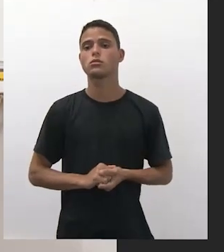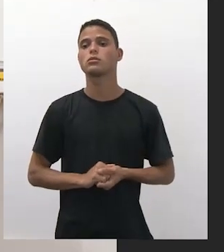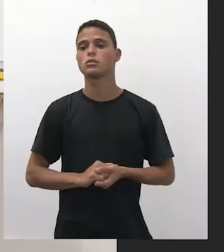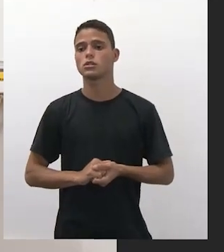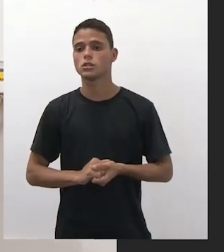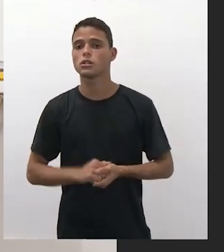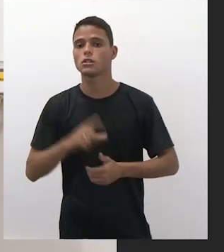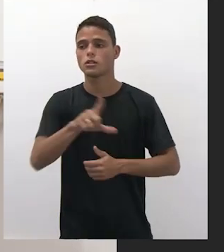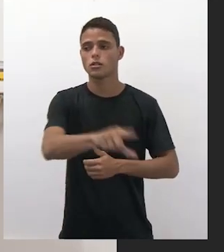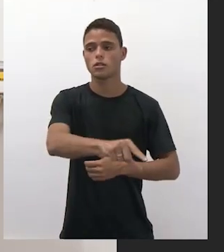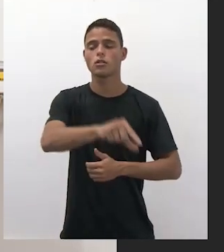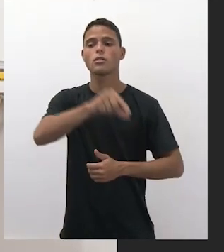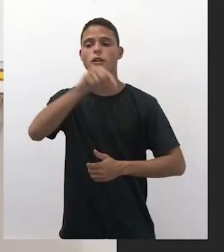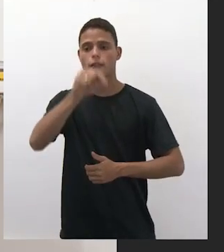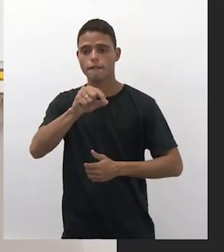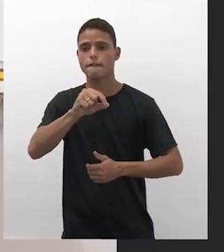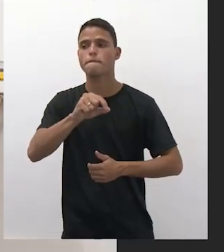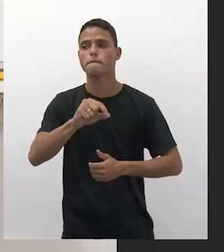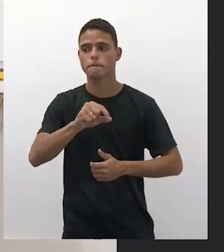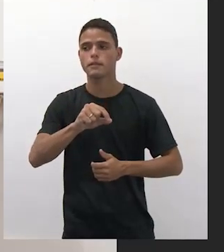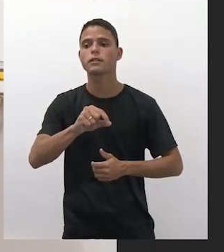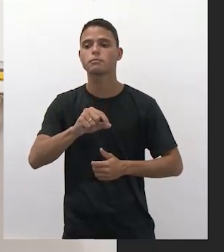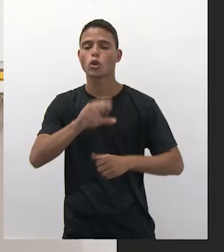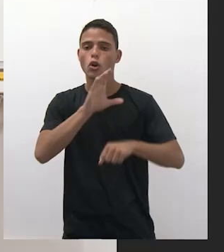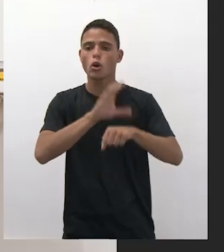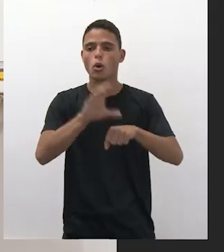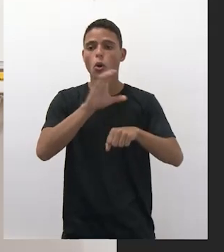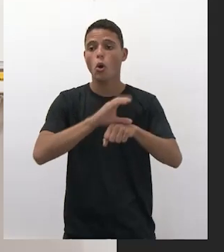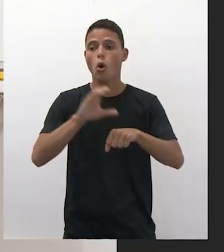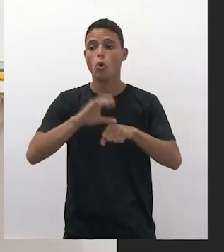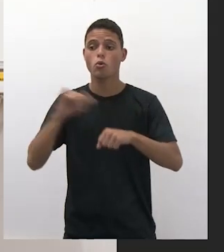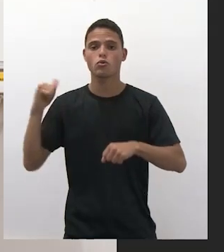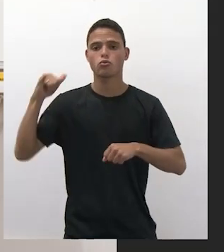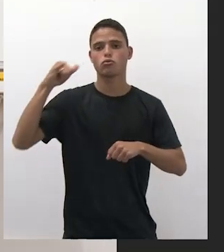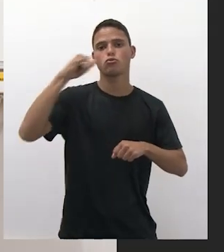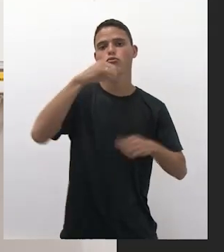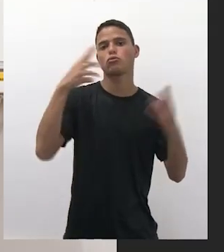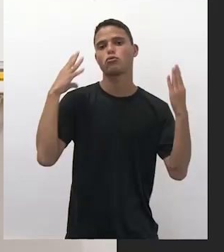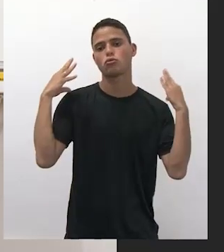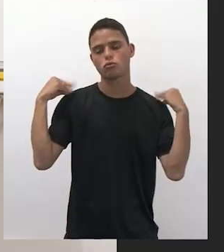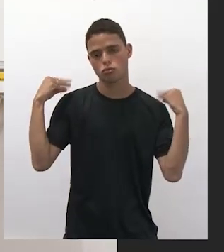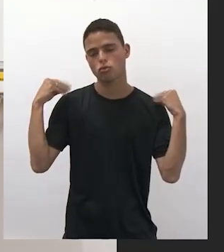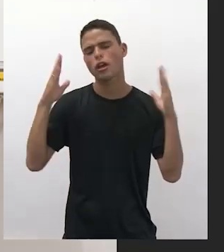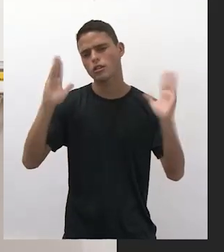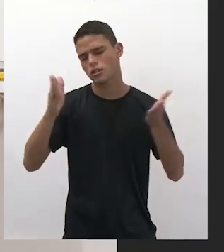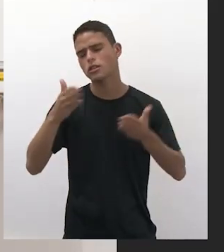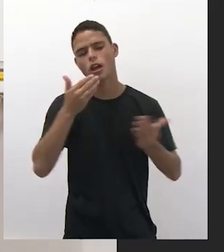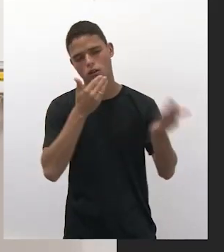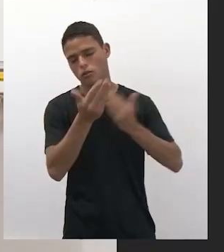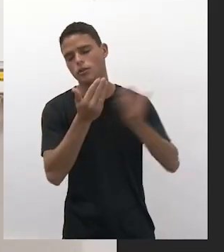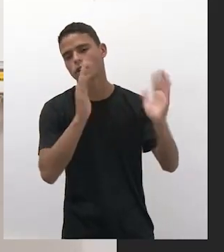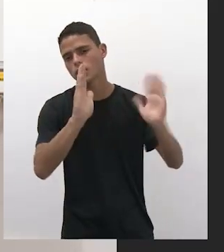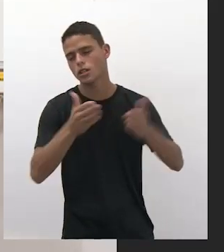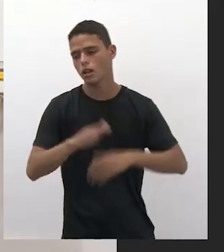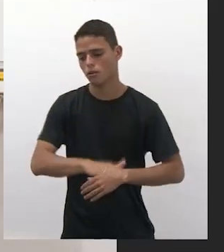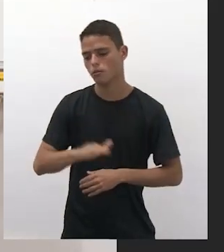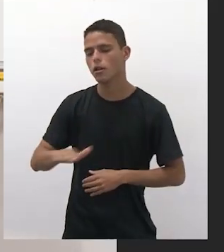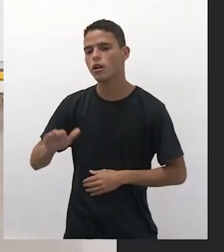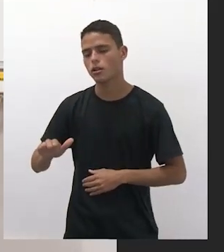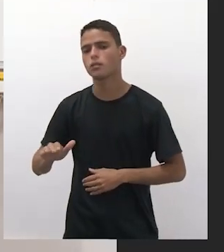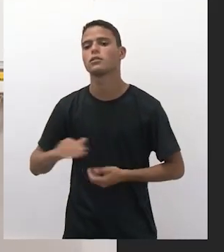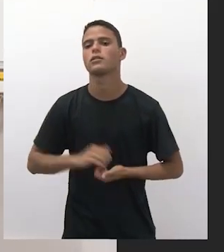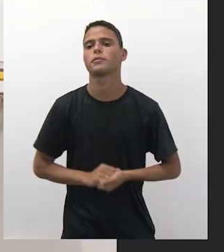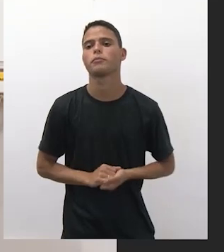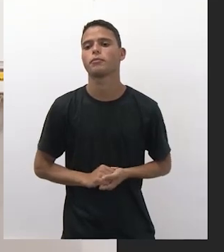por esse curso. Aí até estava comentando com ela, né, da nossa infância, da maneira como